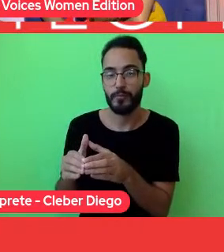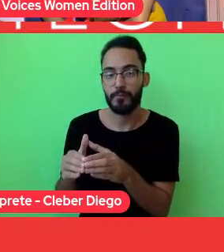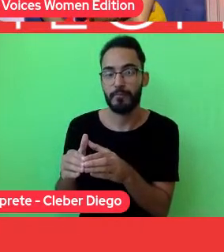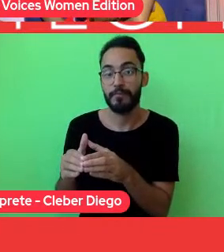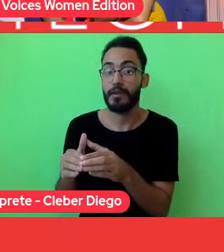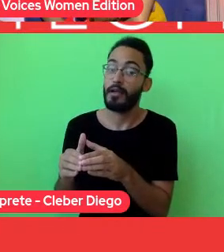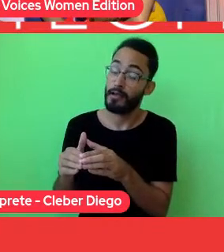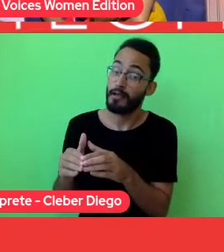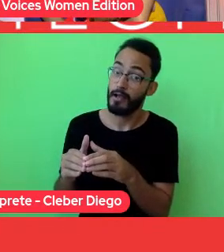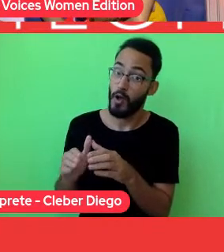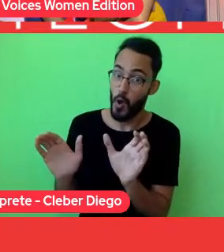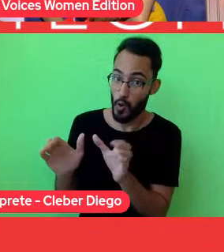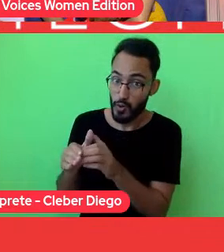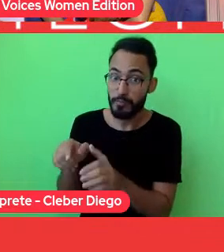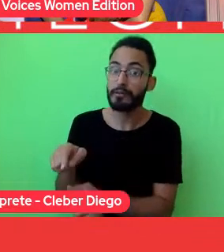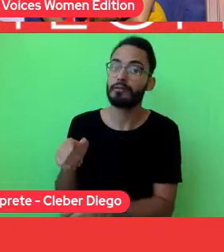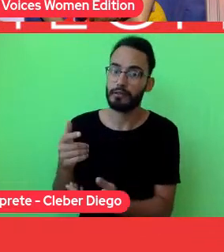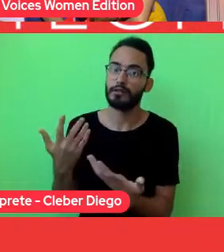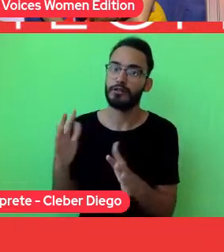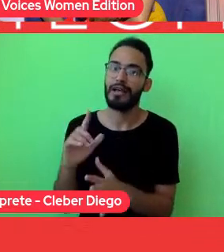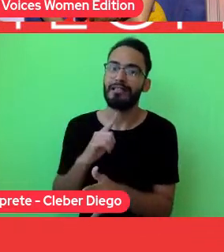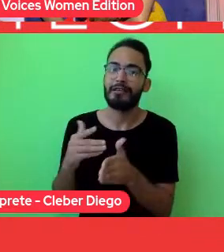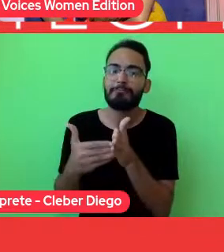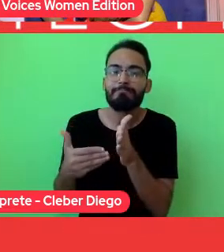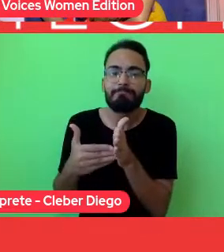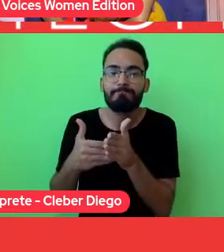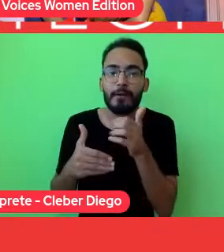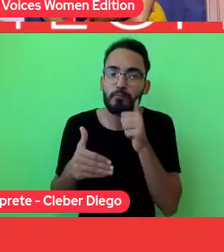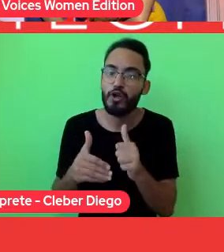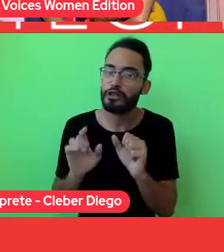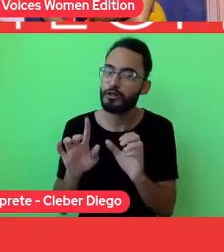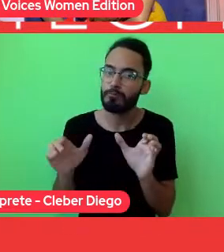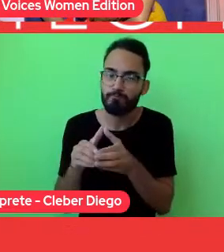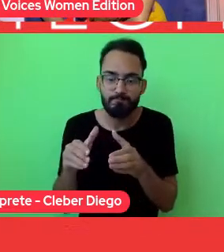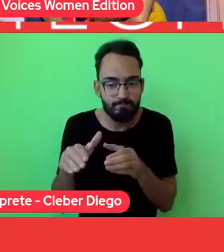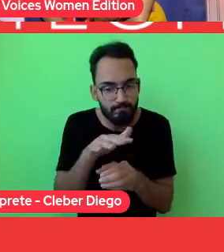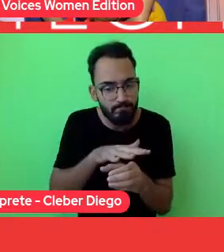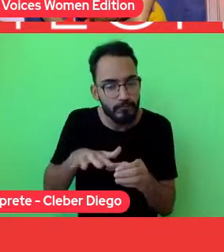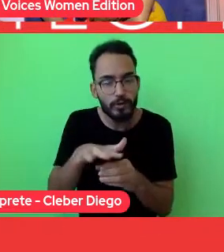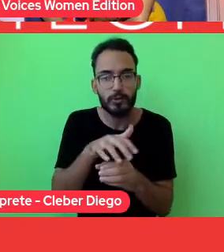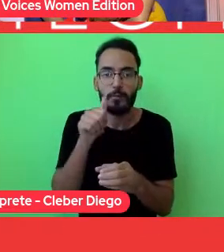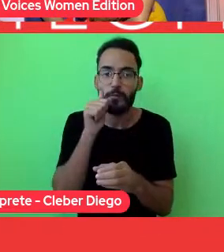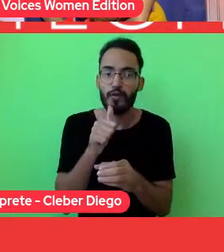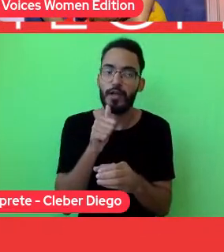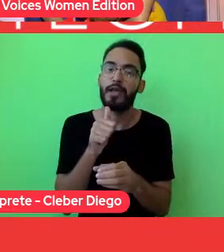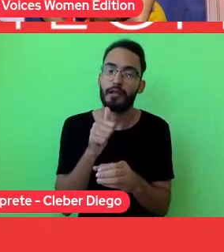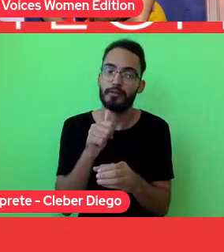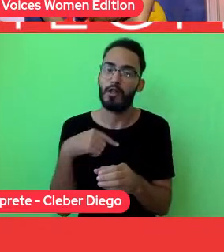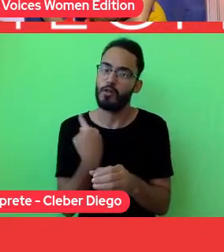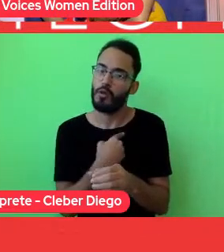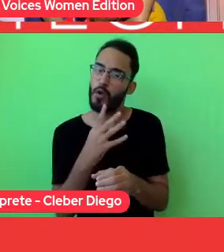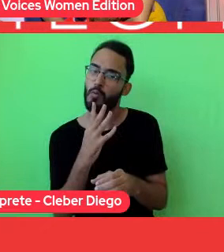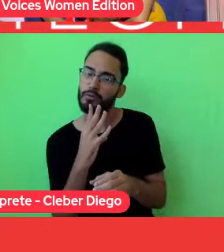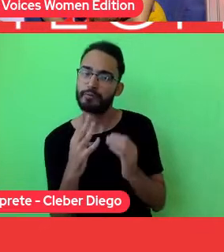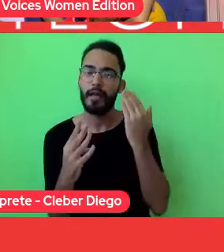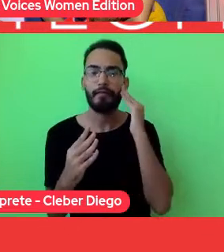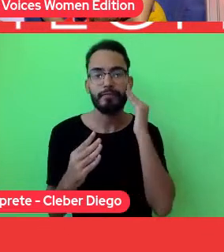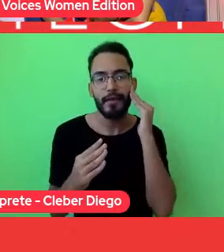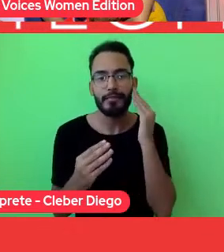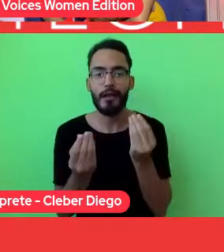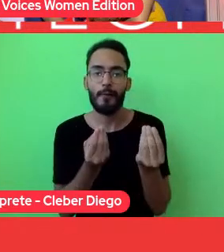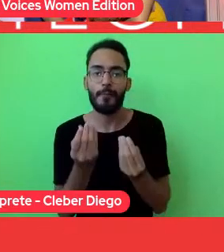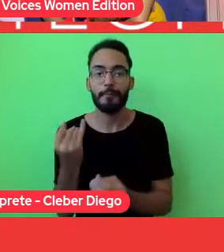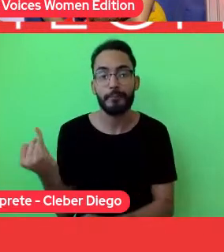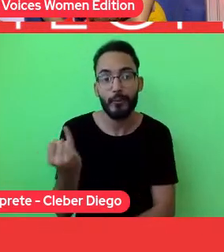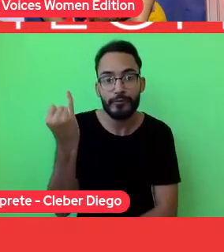enquanto, esse grupo ele estava ainda bastante restrito às mulheres, nós discutindo o assunto, nós ainda conhecendo, entendendo a